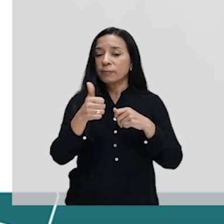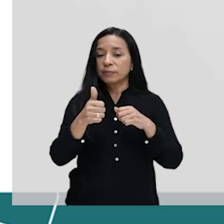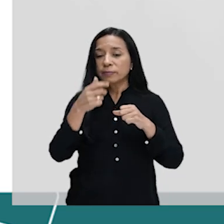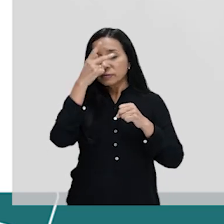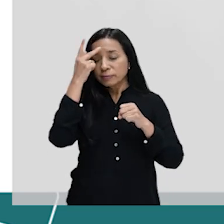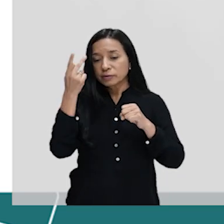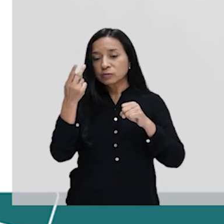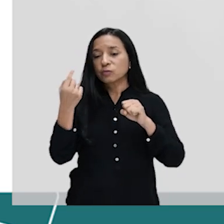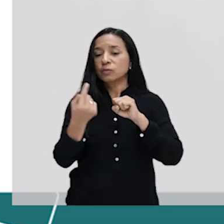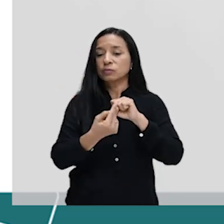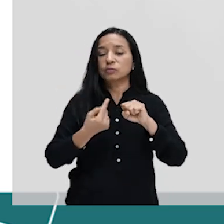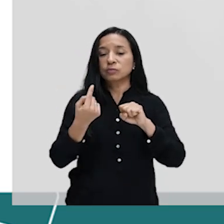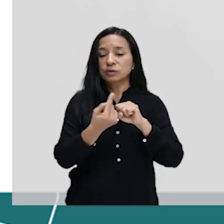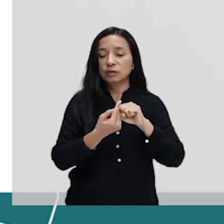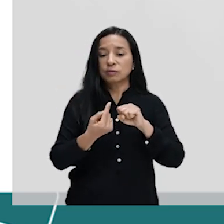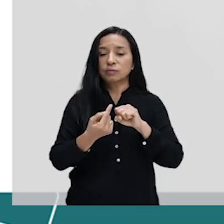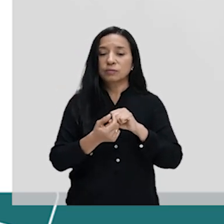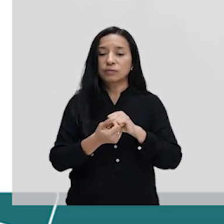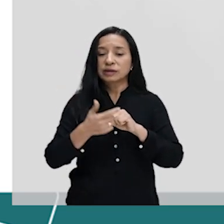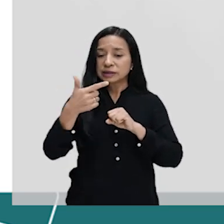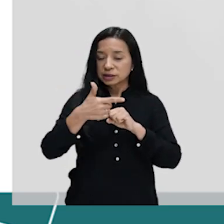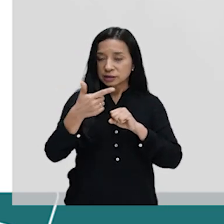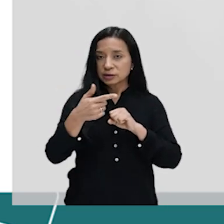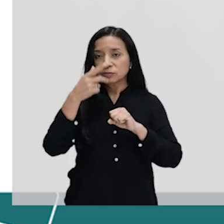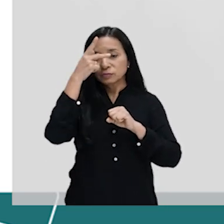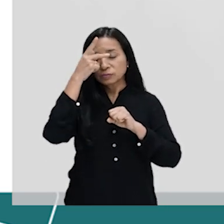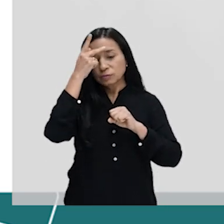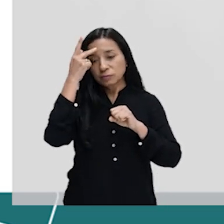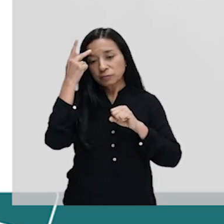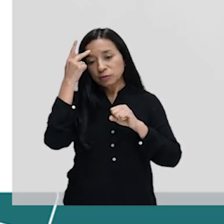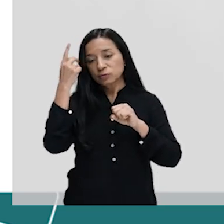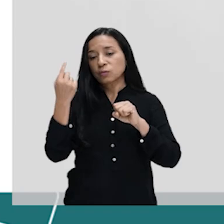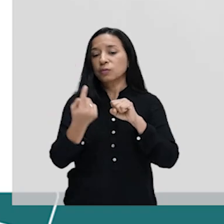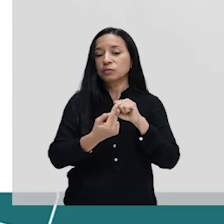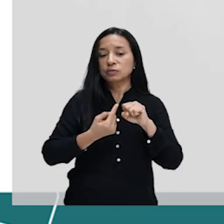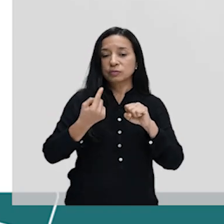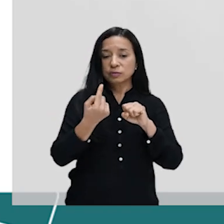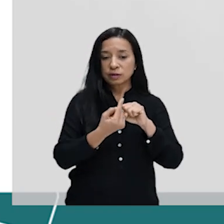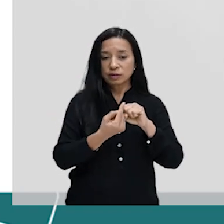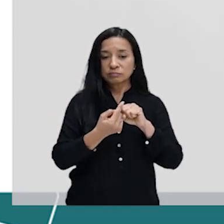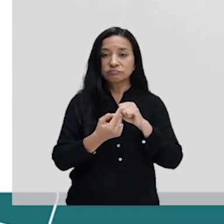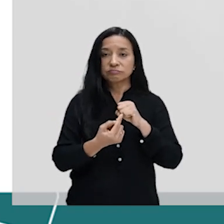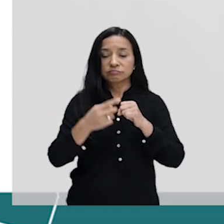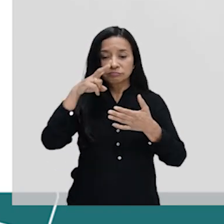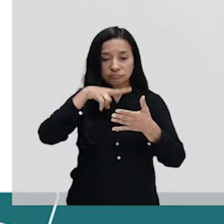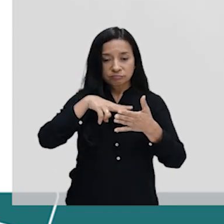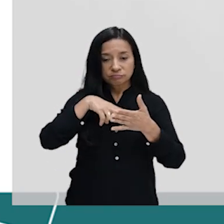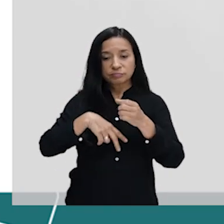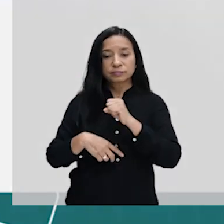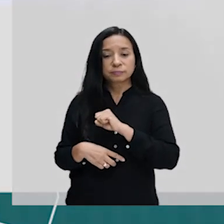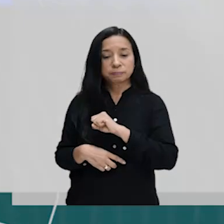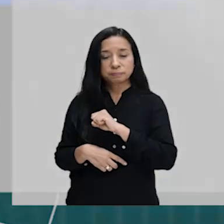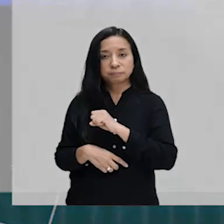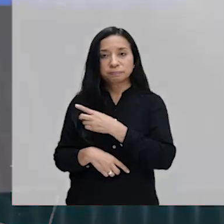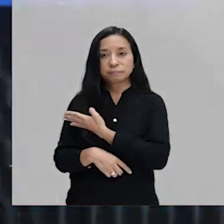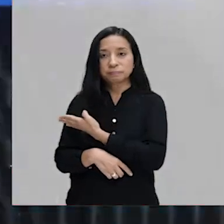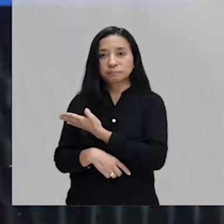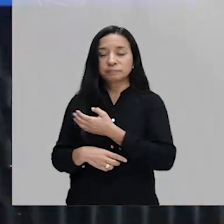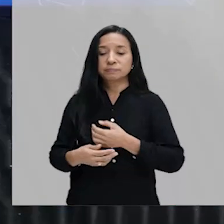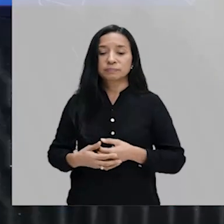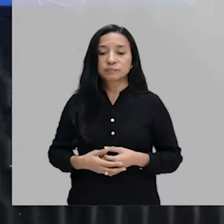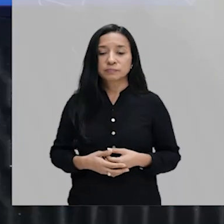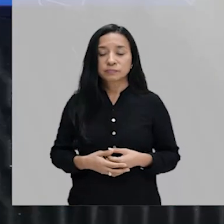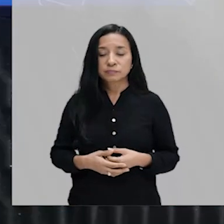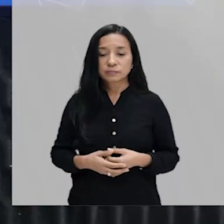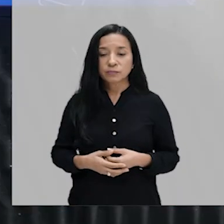singular também, te, ti, contigo. A terceira do singular, o, a, si, li,